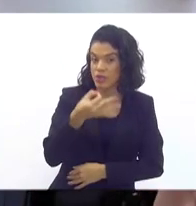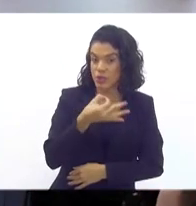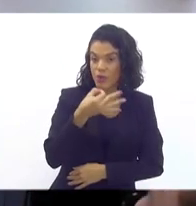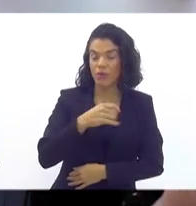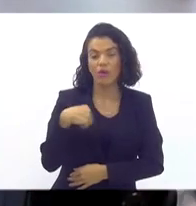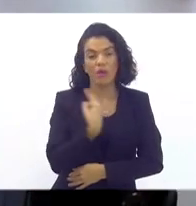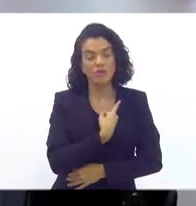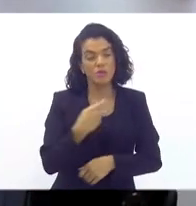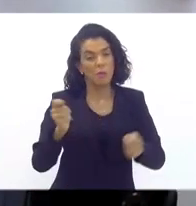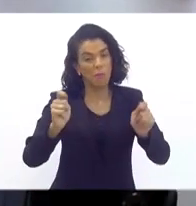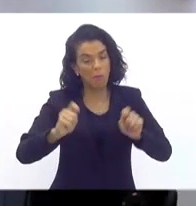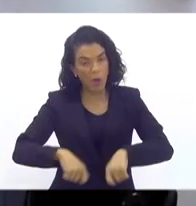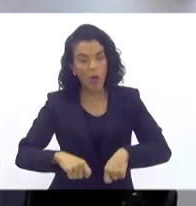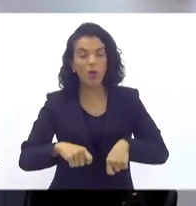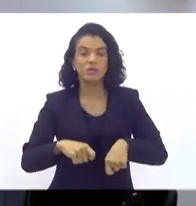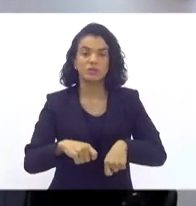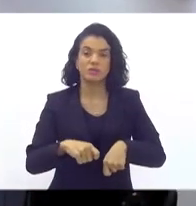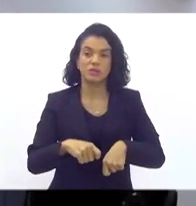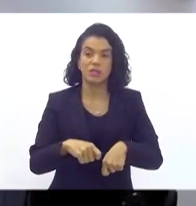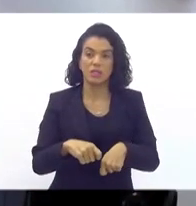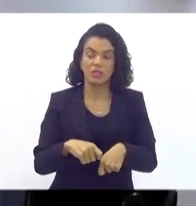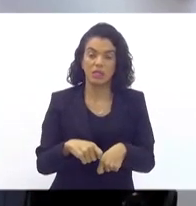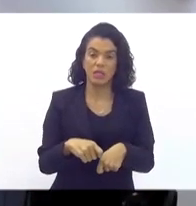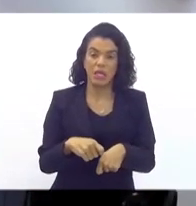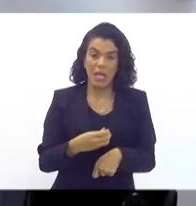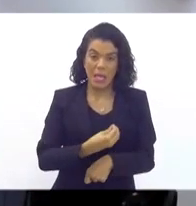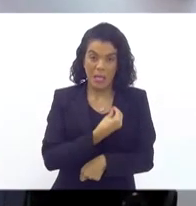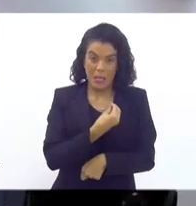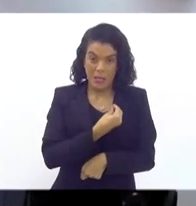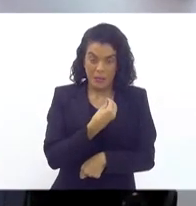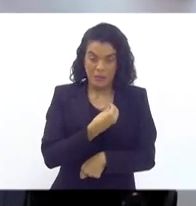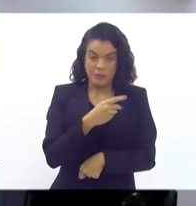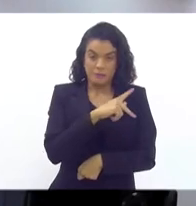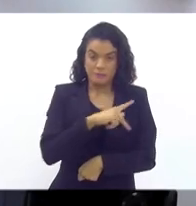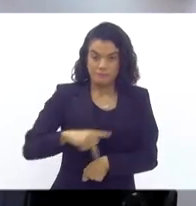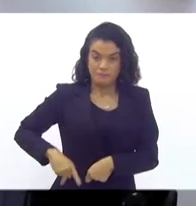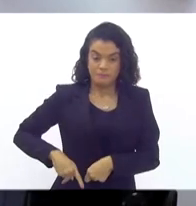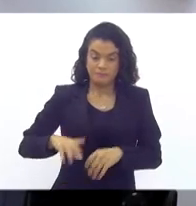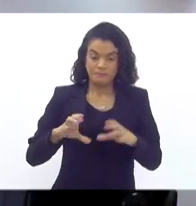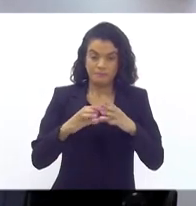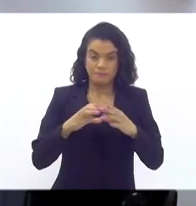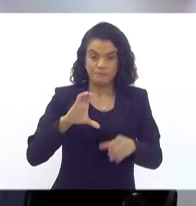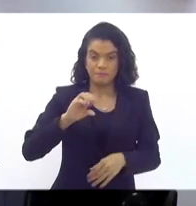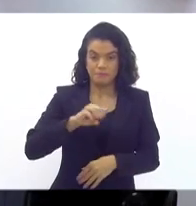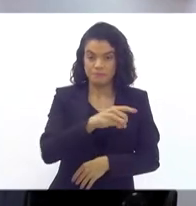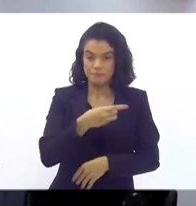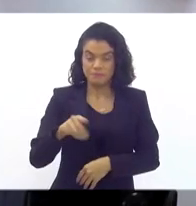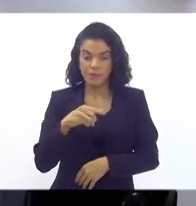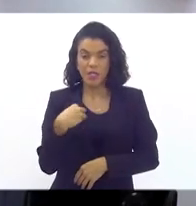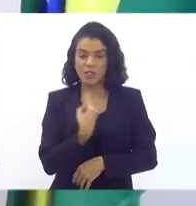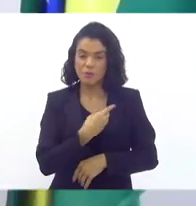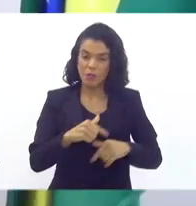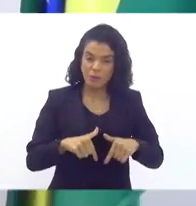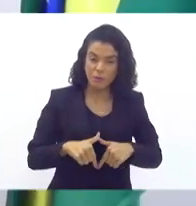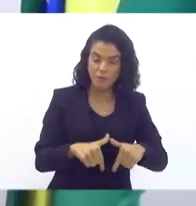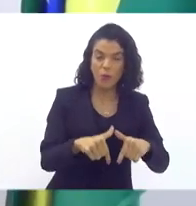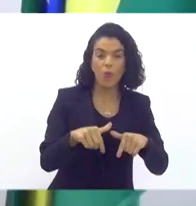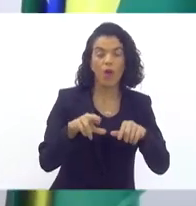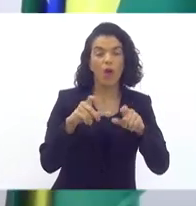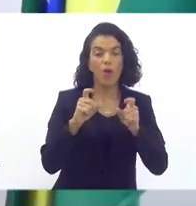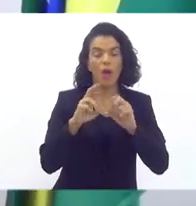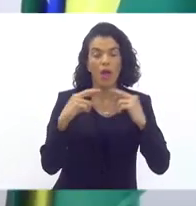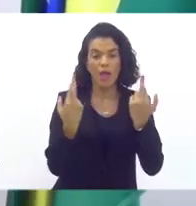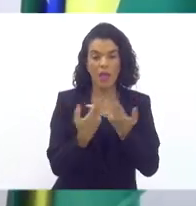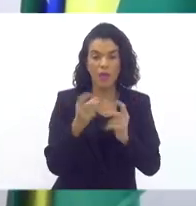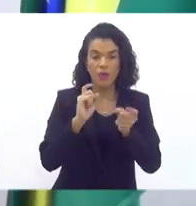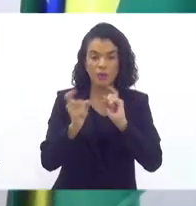que a gente possa fazer aproveitando a presença do presidente da Comissão aqui que a gente possa realizar uma reunião conjunta